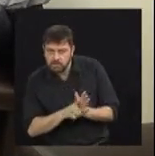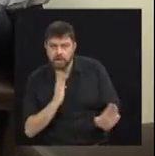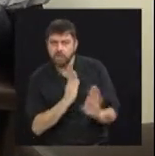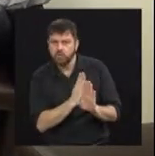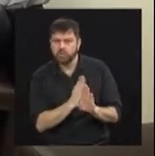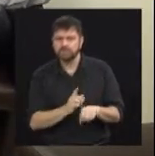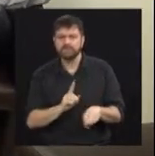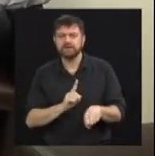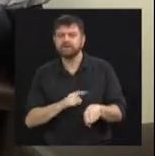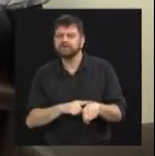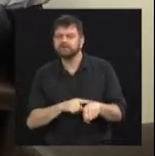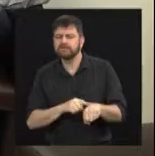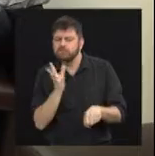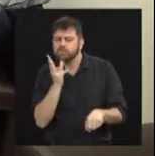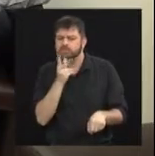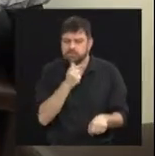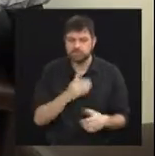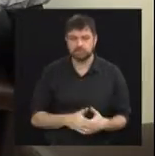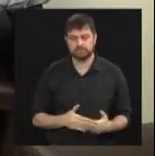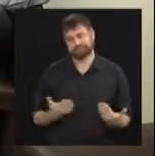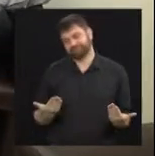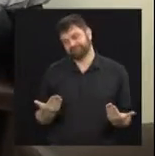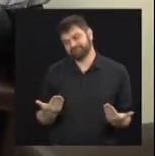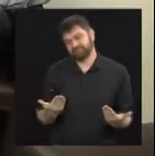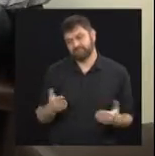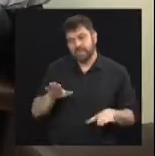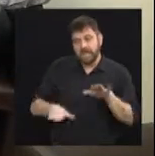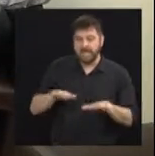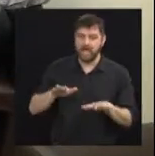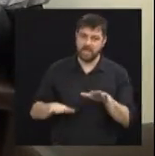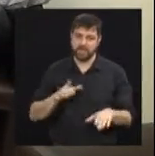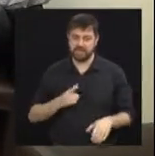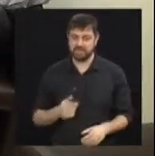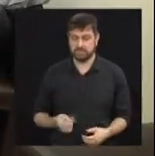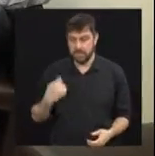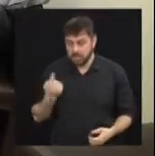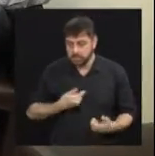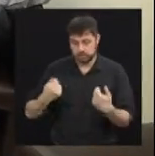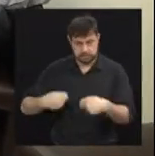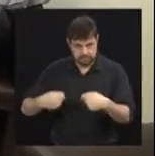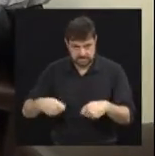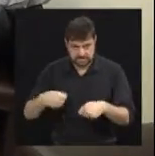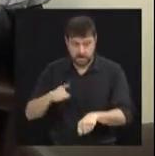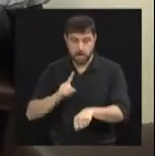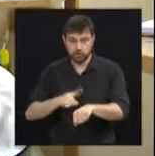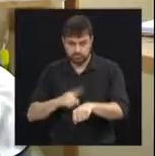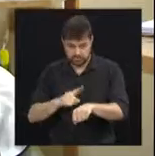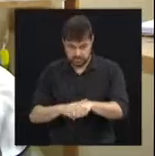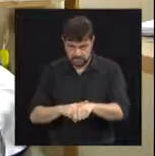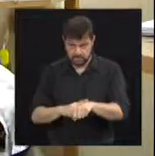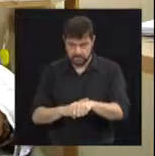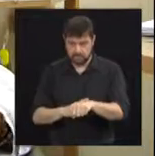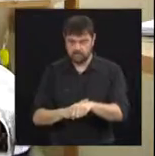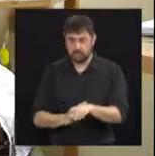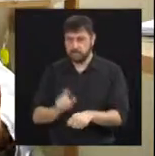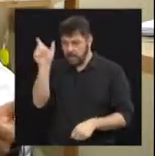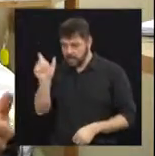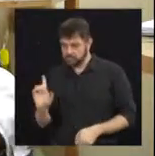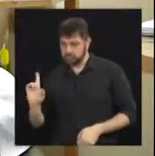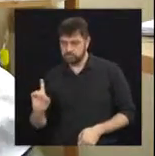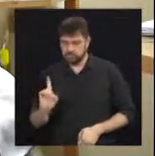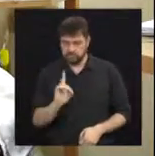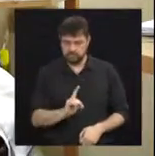levar quanto tempo? Isso varia um pouco, na verdade. Nós dependemos do período que o paciente leva,